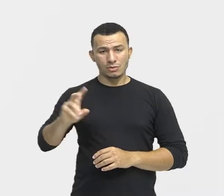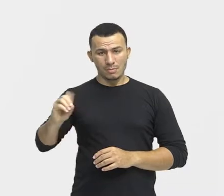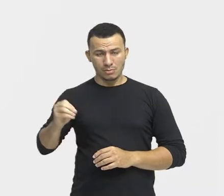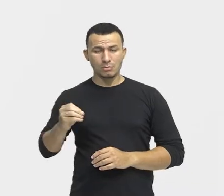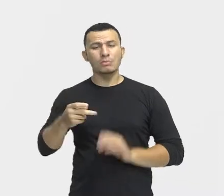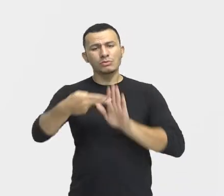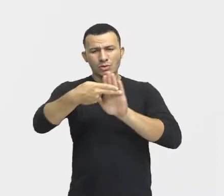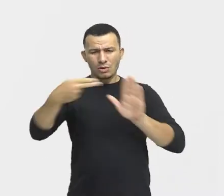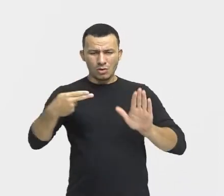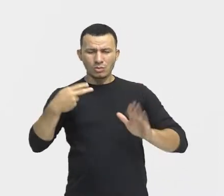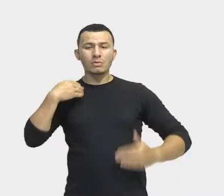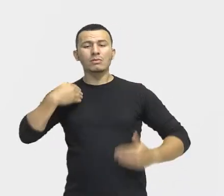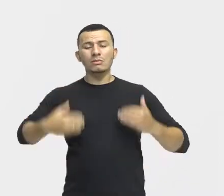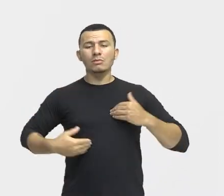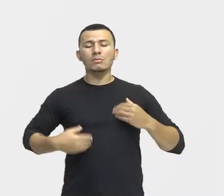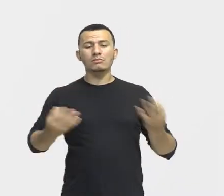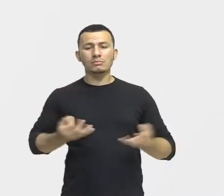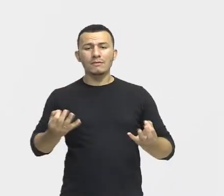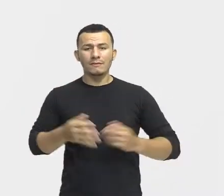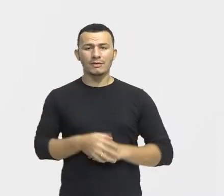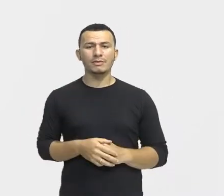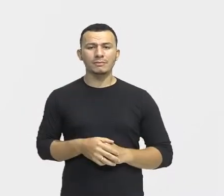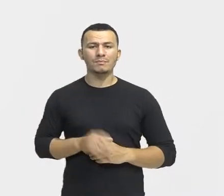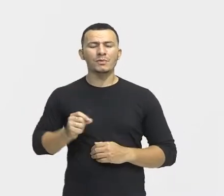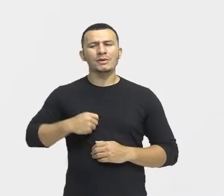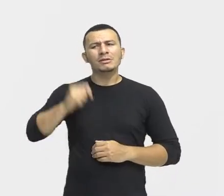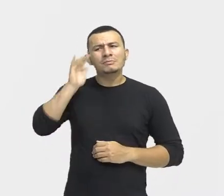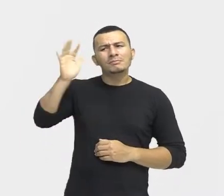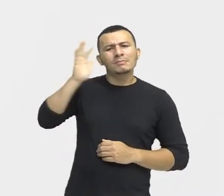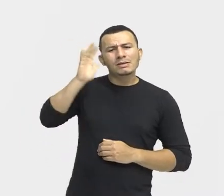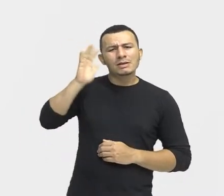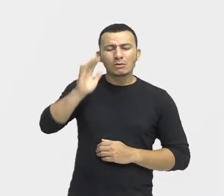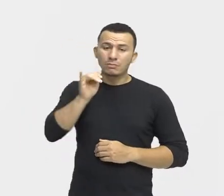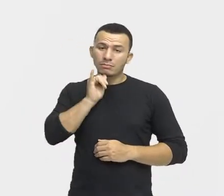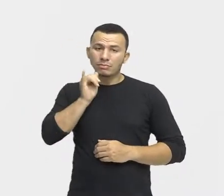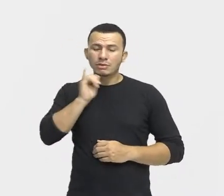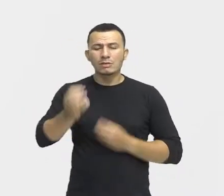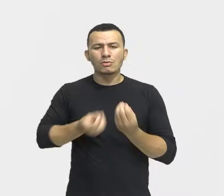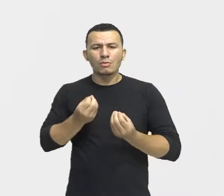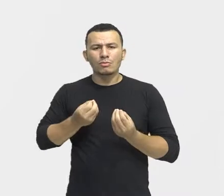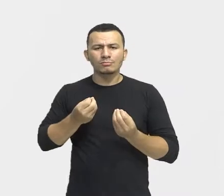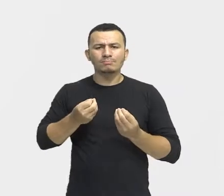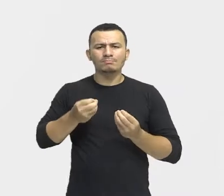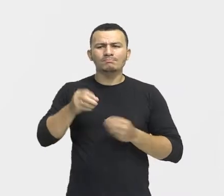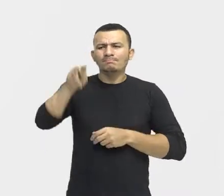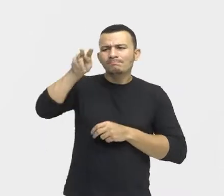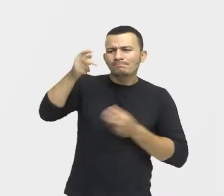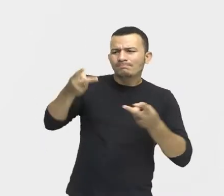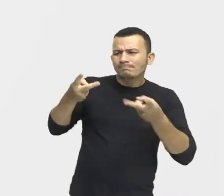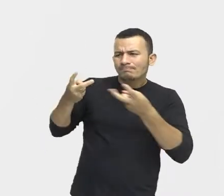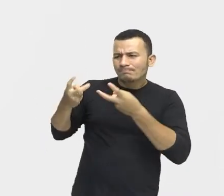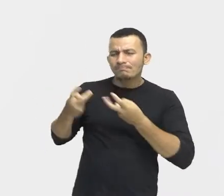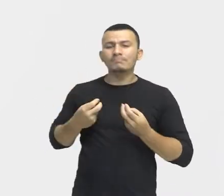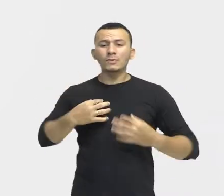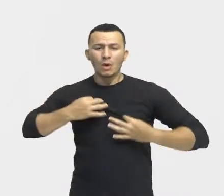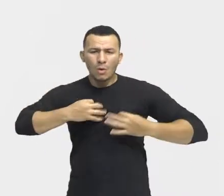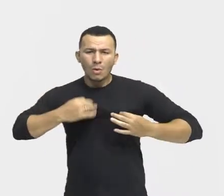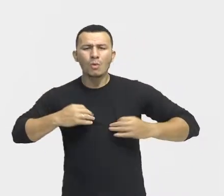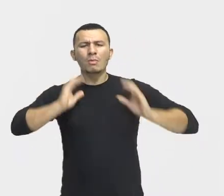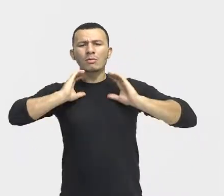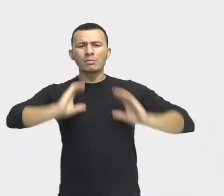Então, estereótipo significa impressão sólida e pode ser sobre a aparência, roupas,